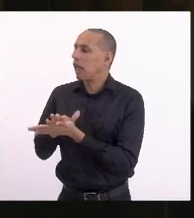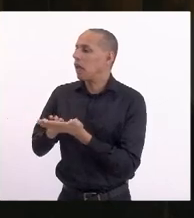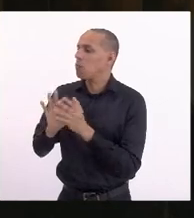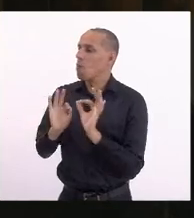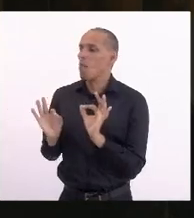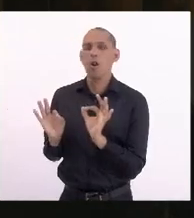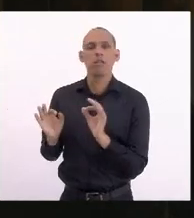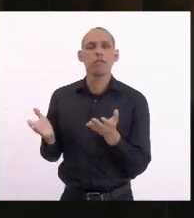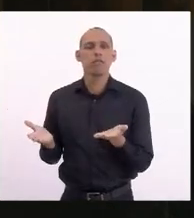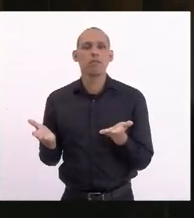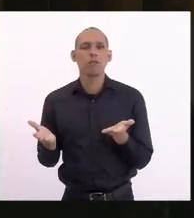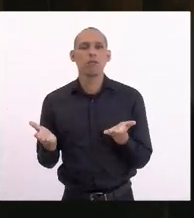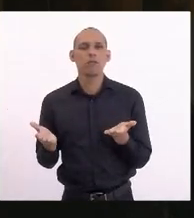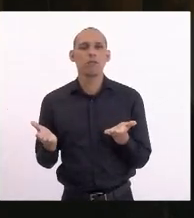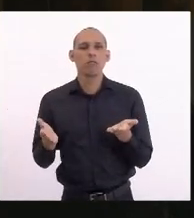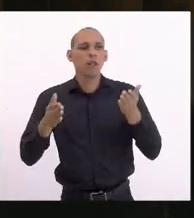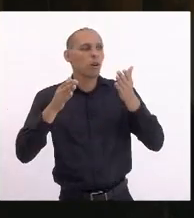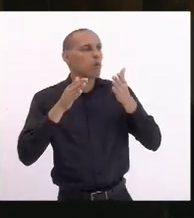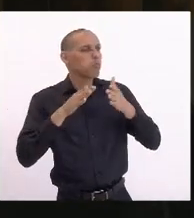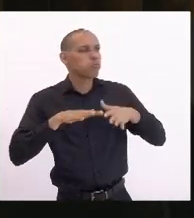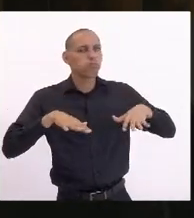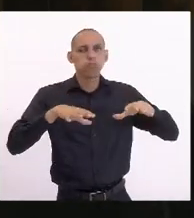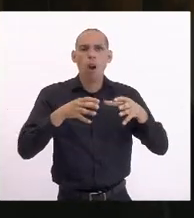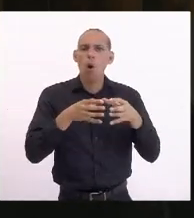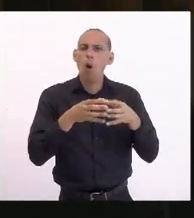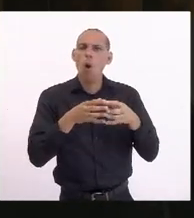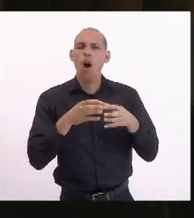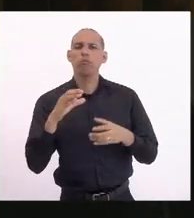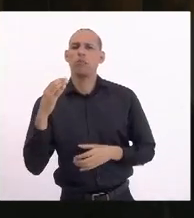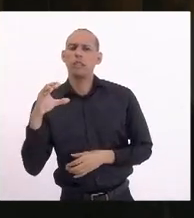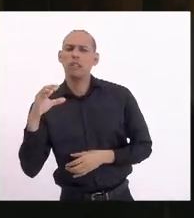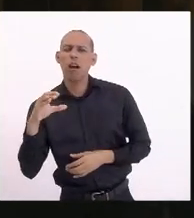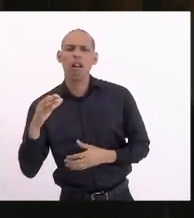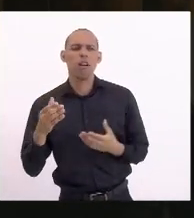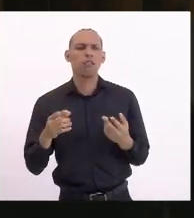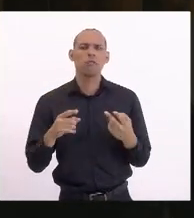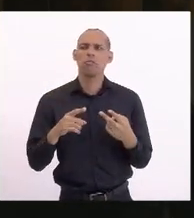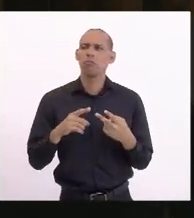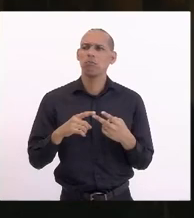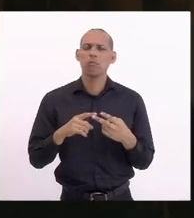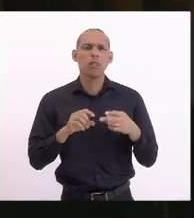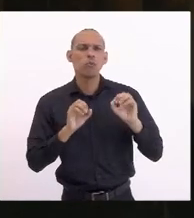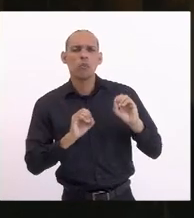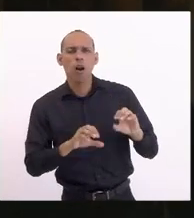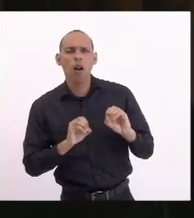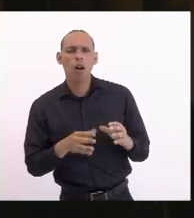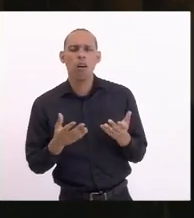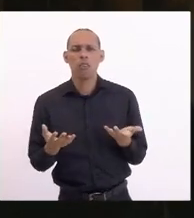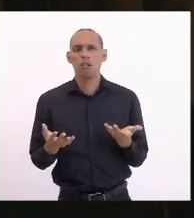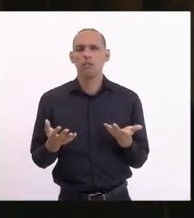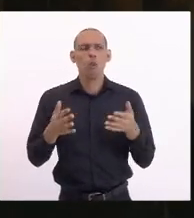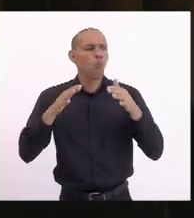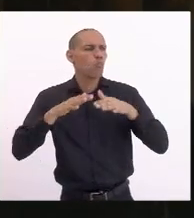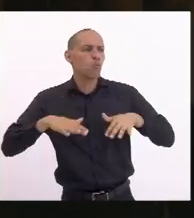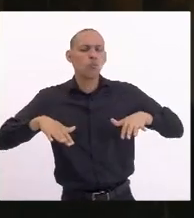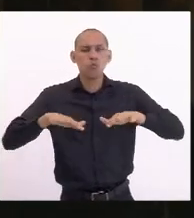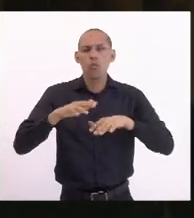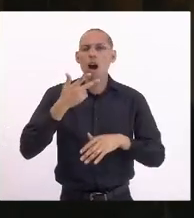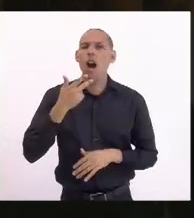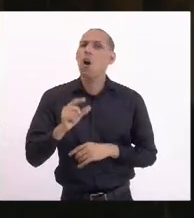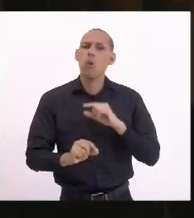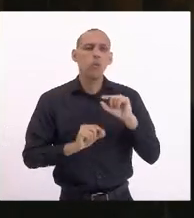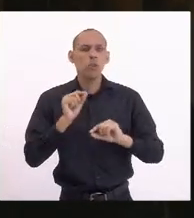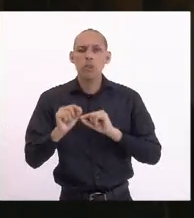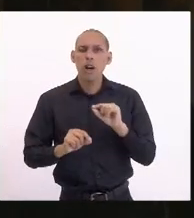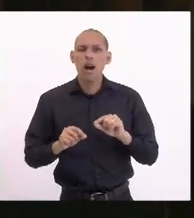aulas, apesar de todos os comitês científicos, apesar de todos os educadores dizerem que é